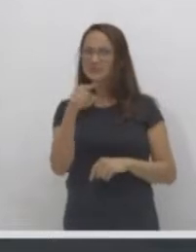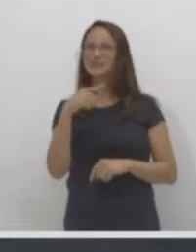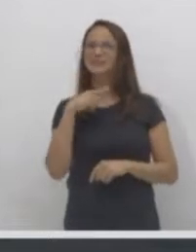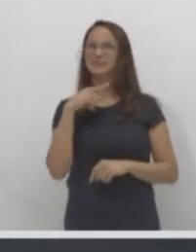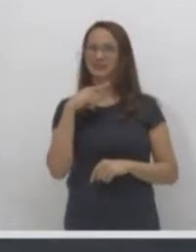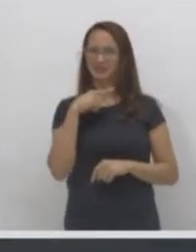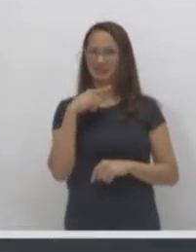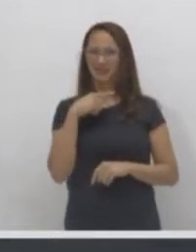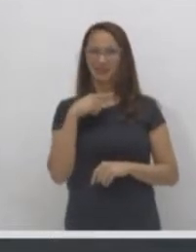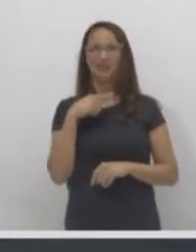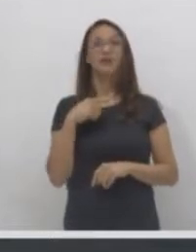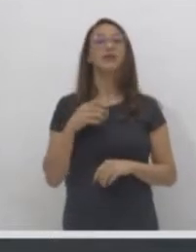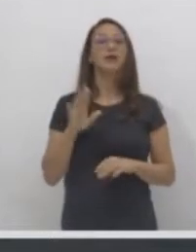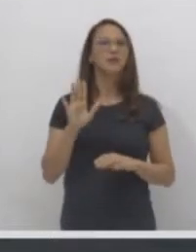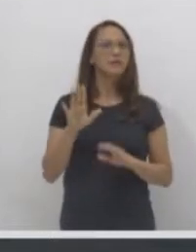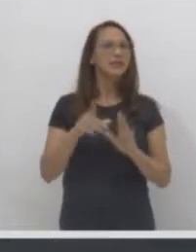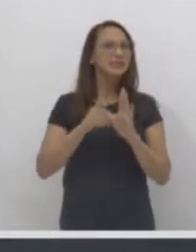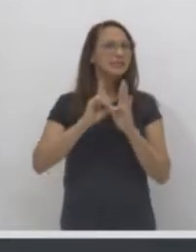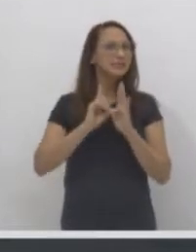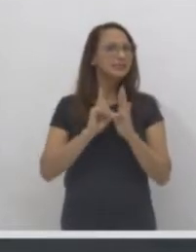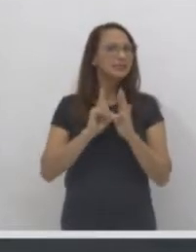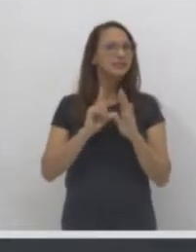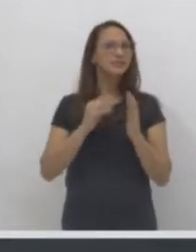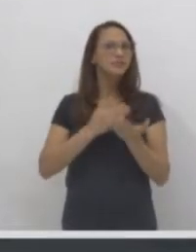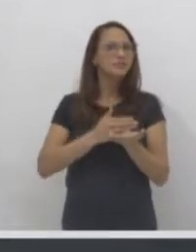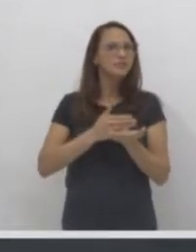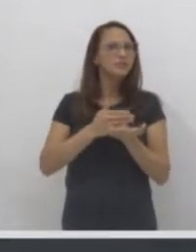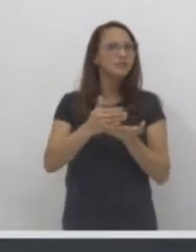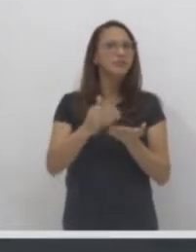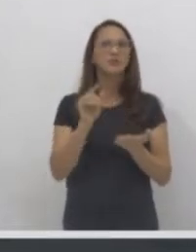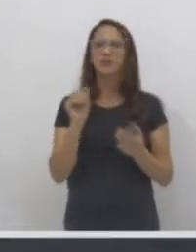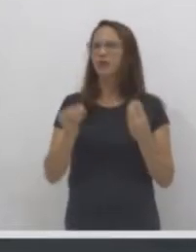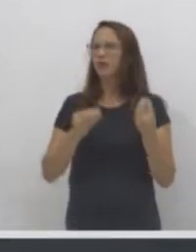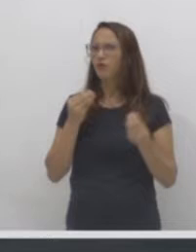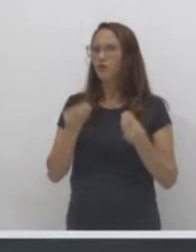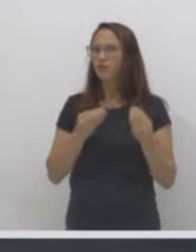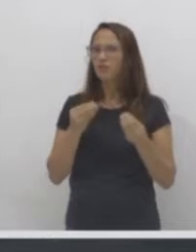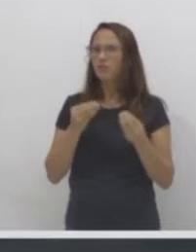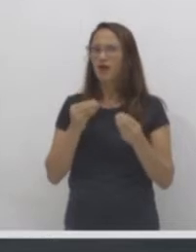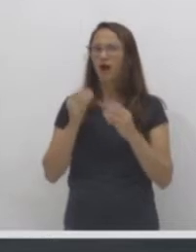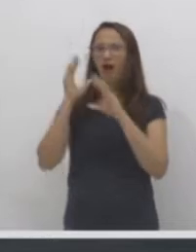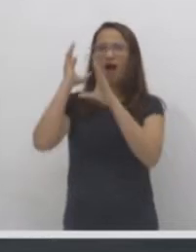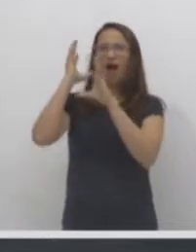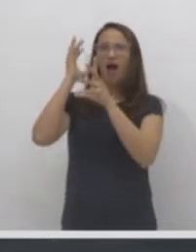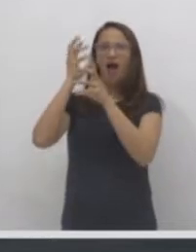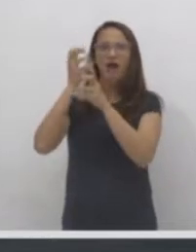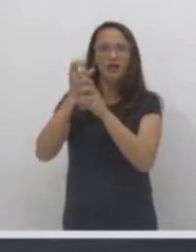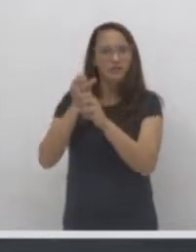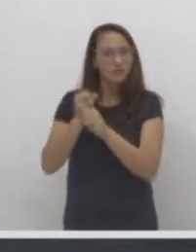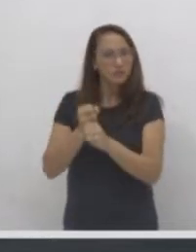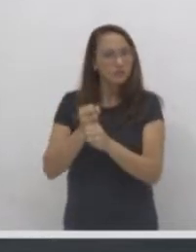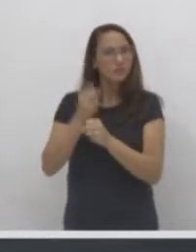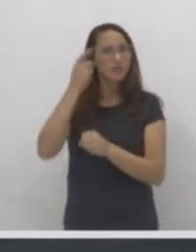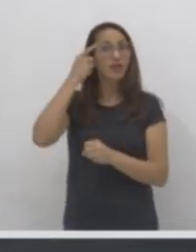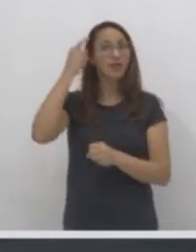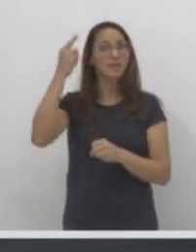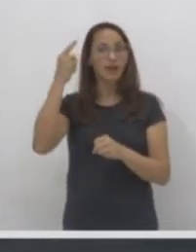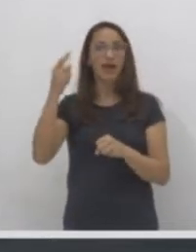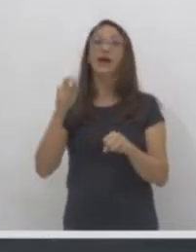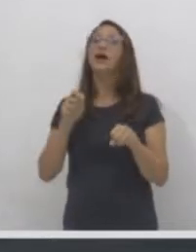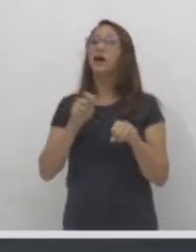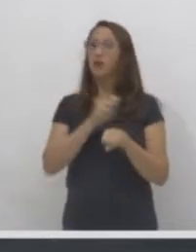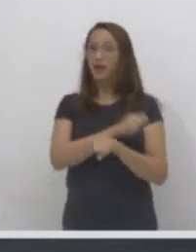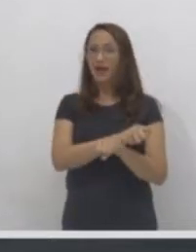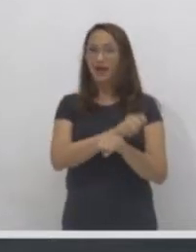antes, nós vamos começar com um pequeno resumo e uma revisão sobre artigo,